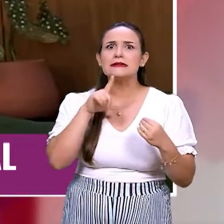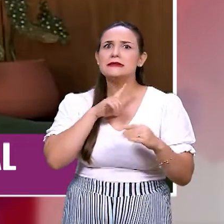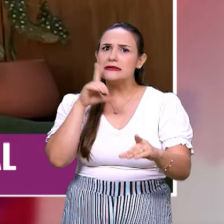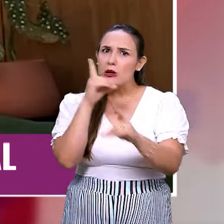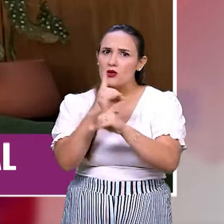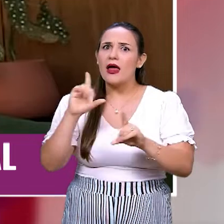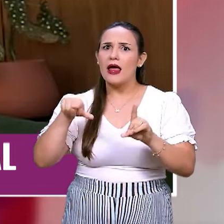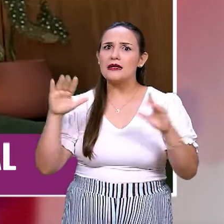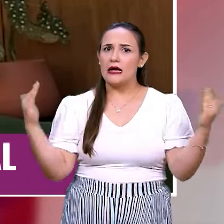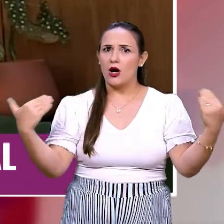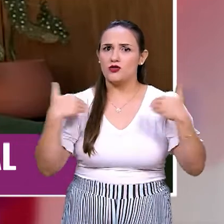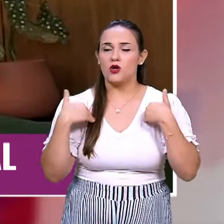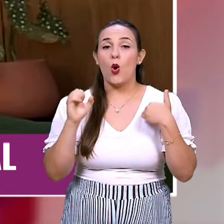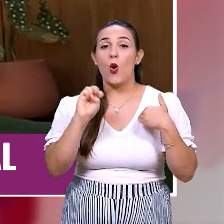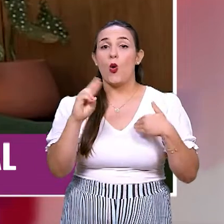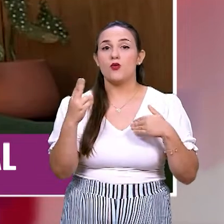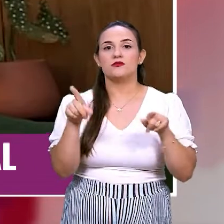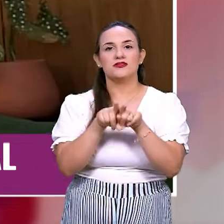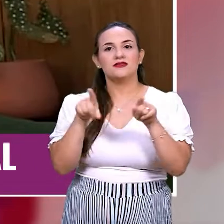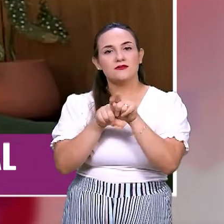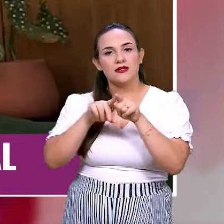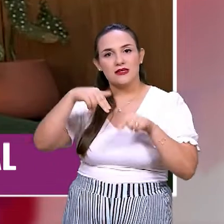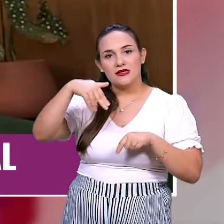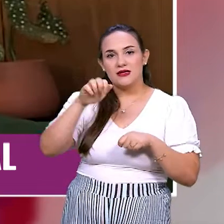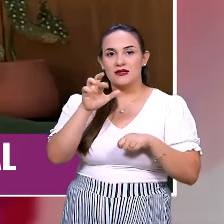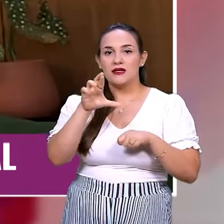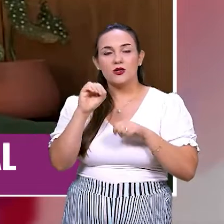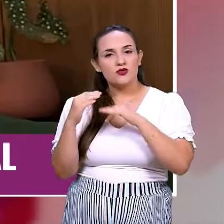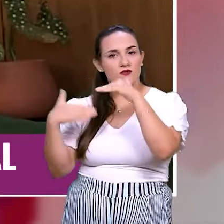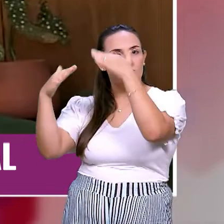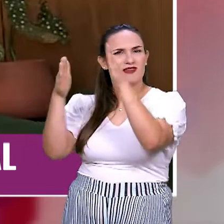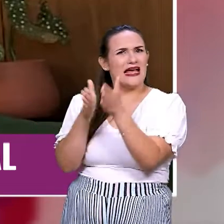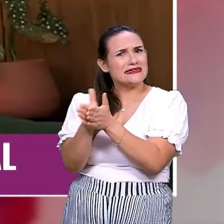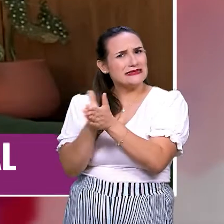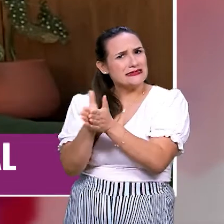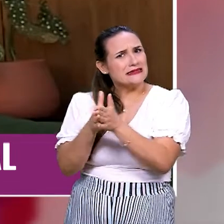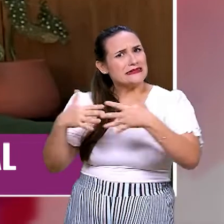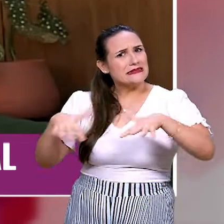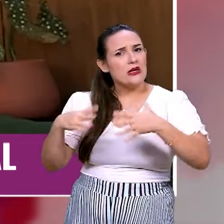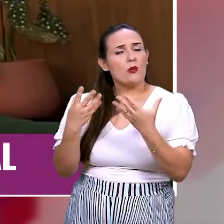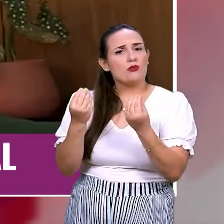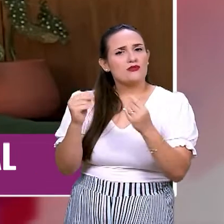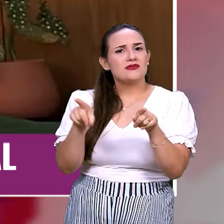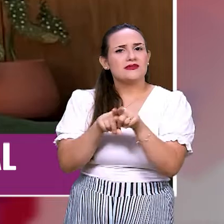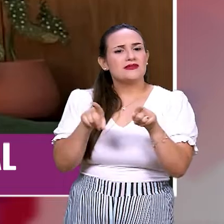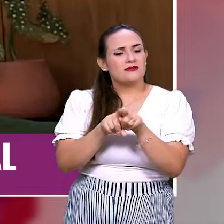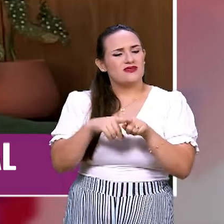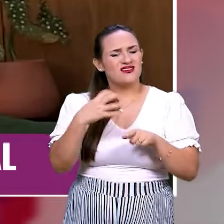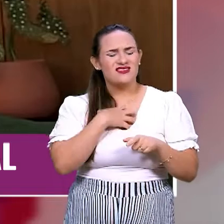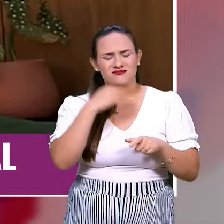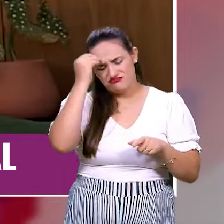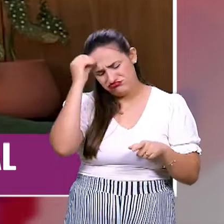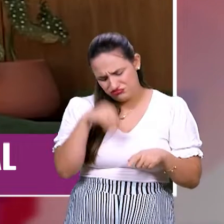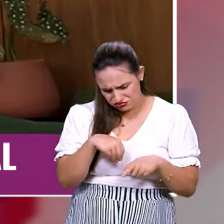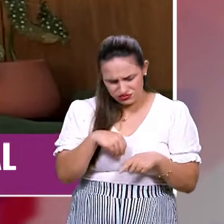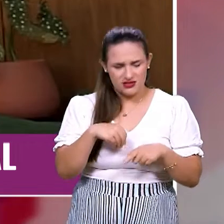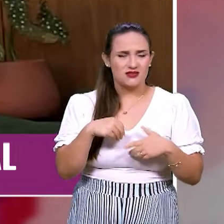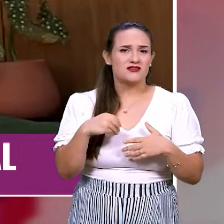E muitas crianças também com outros diagnósticos do neurodesenvolvimento, muita ansiedade, uma baixa limiar à